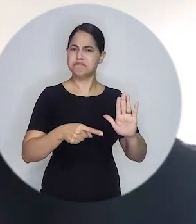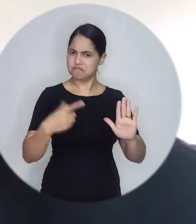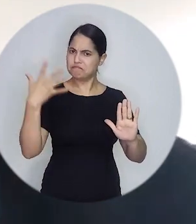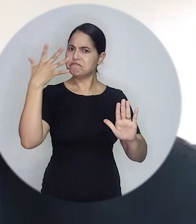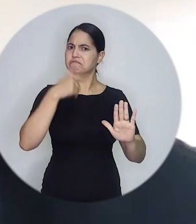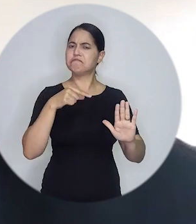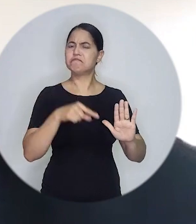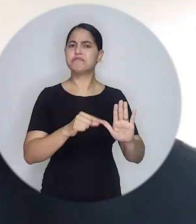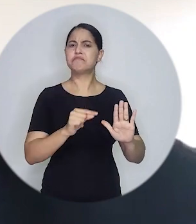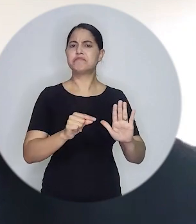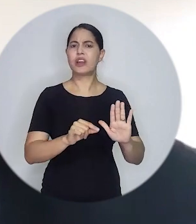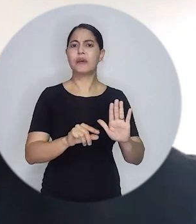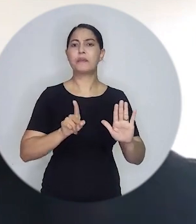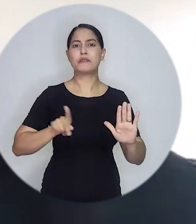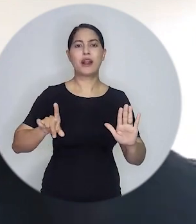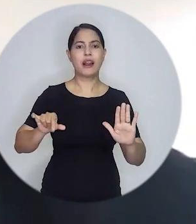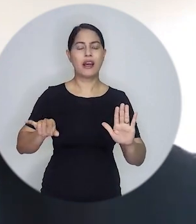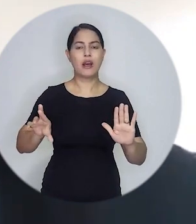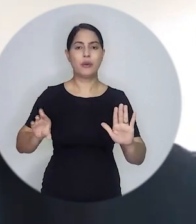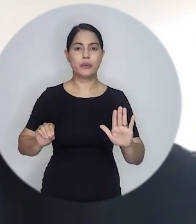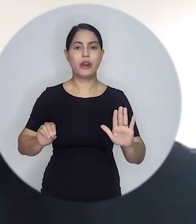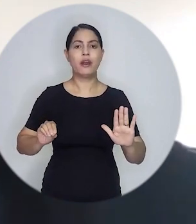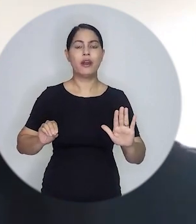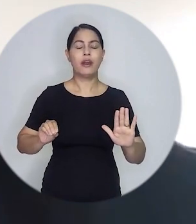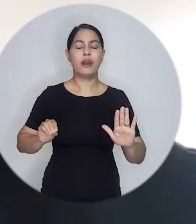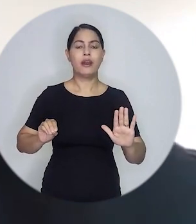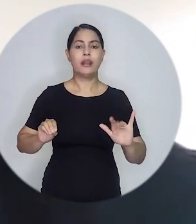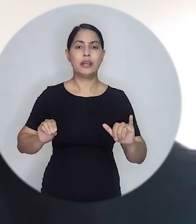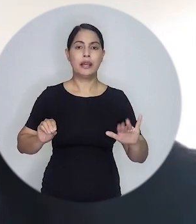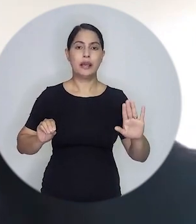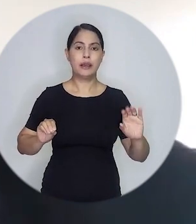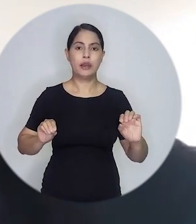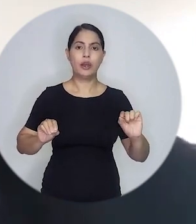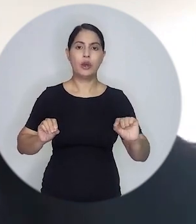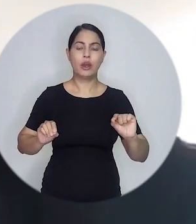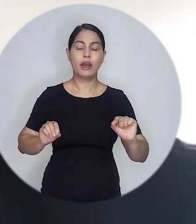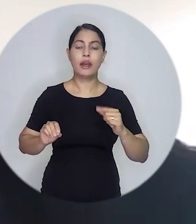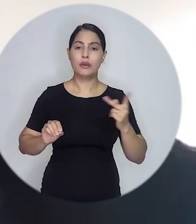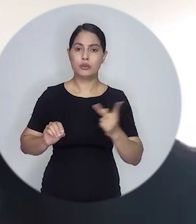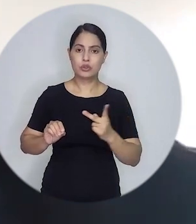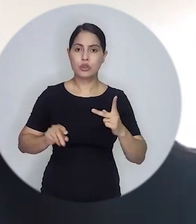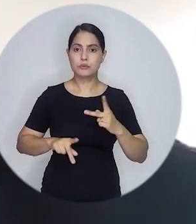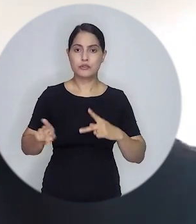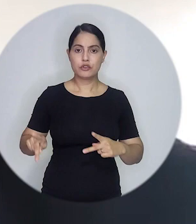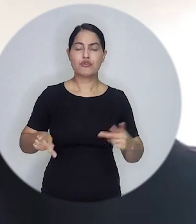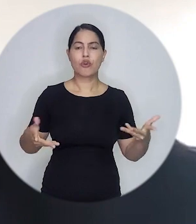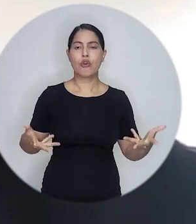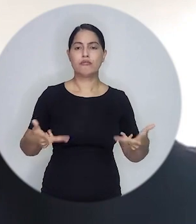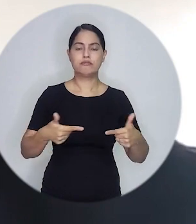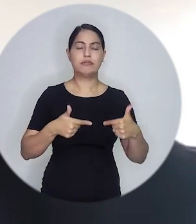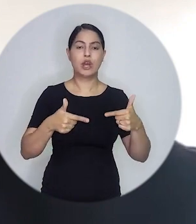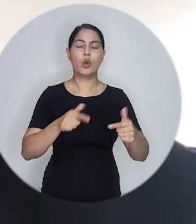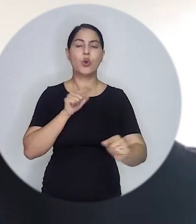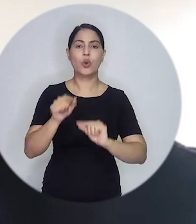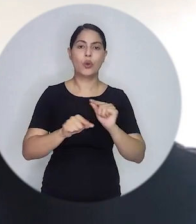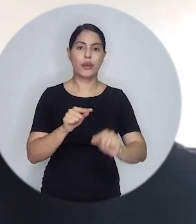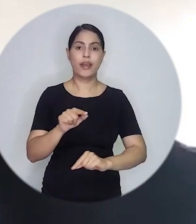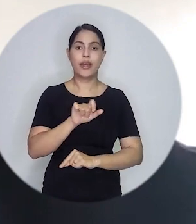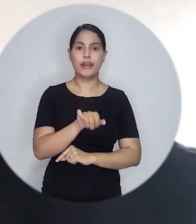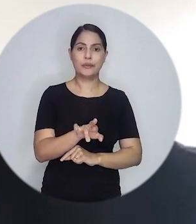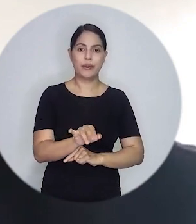professora Laura e do professor Ingo, da publicação do anuário com artigos relacionados à